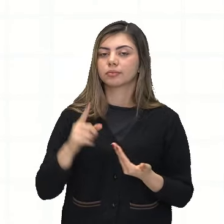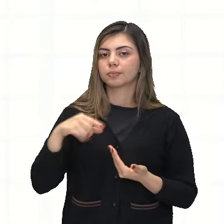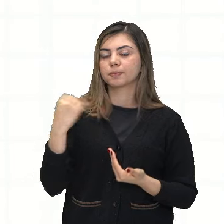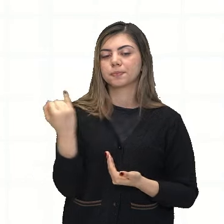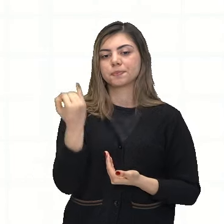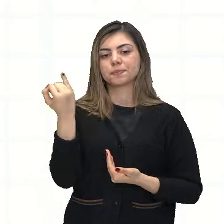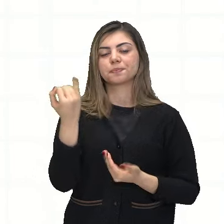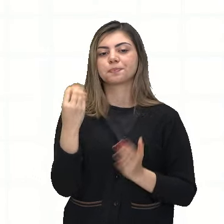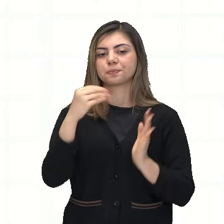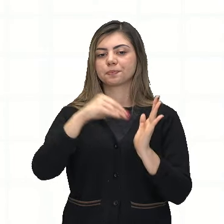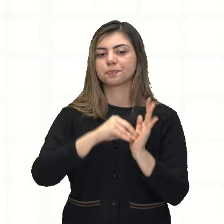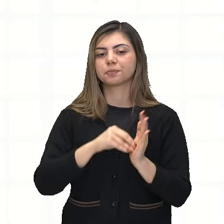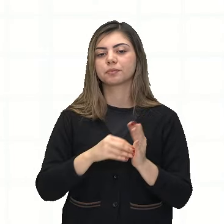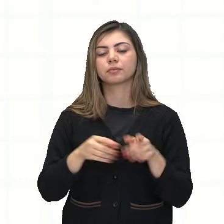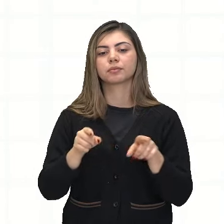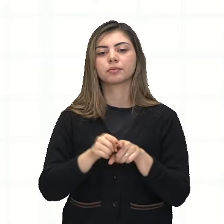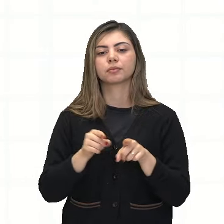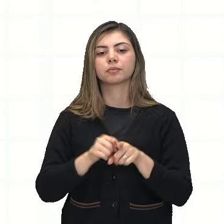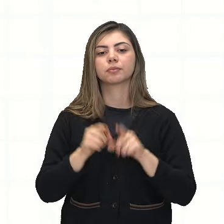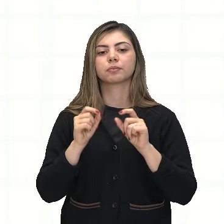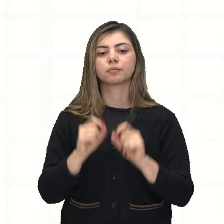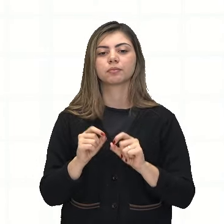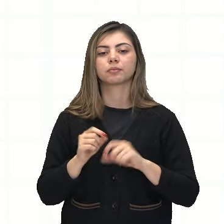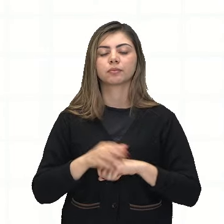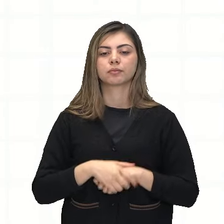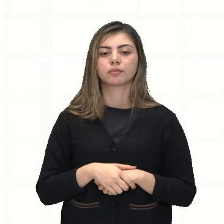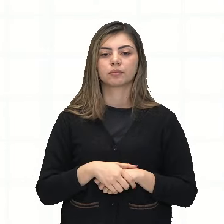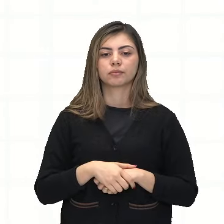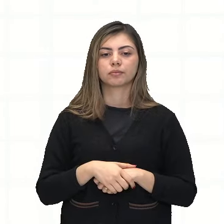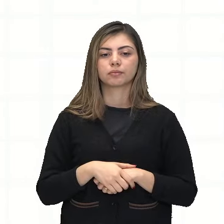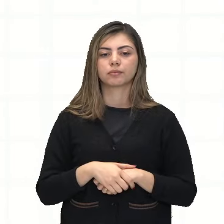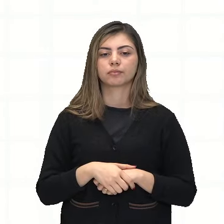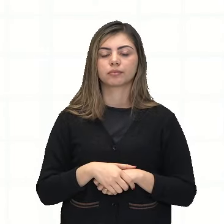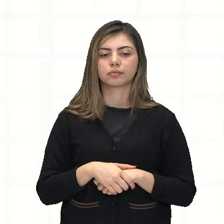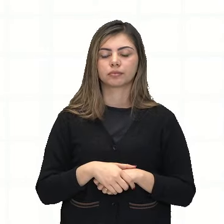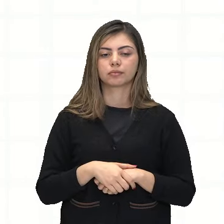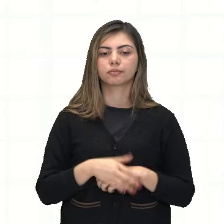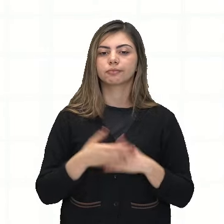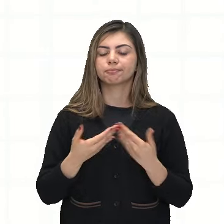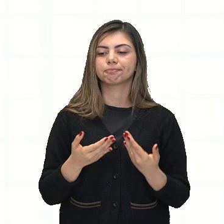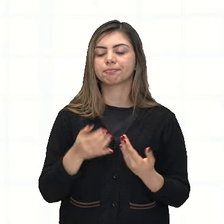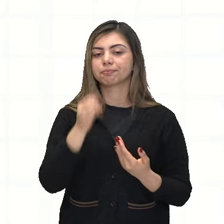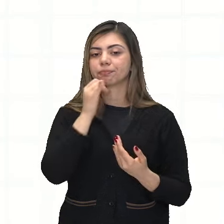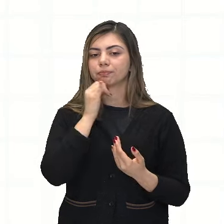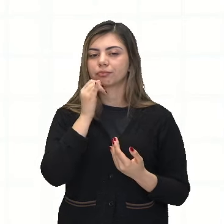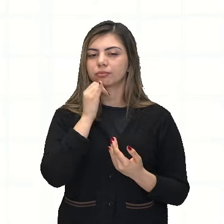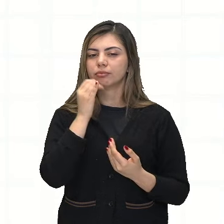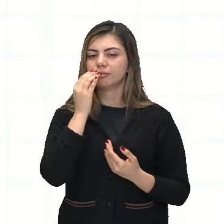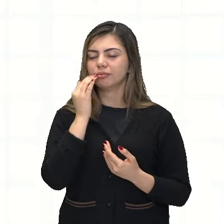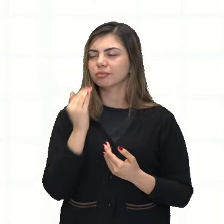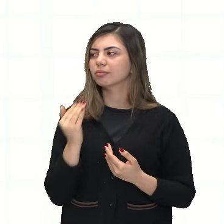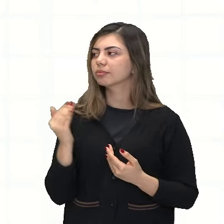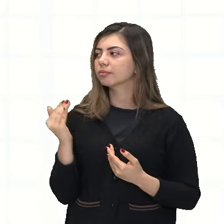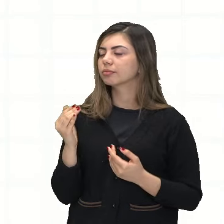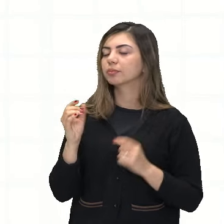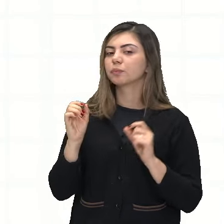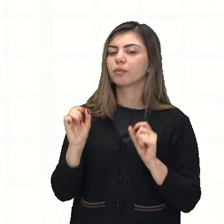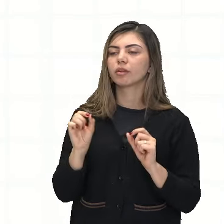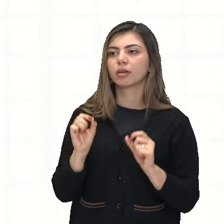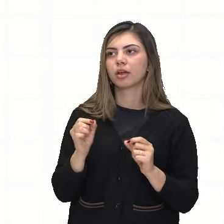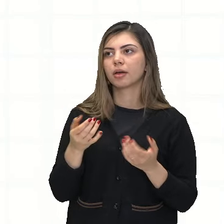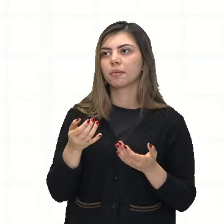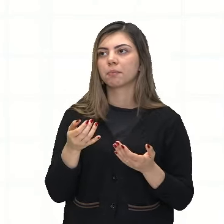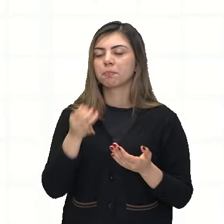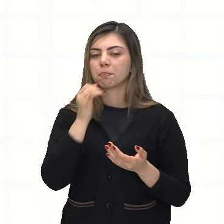importante e a refutação de í veis objeções ou contraargumentos aqui eu posso trazer por exemplo